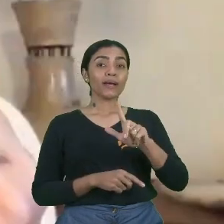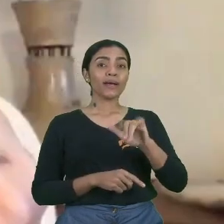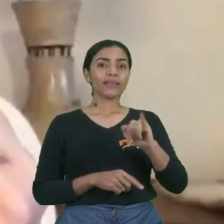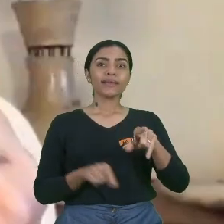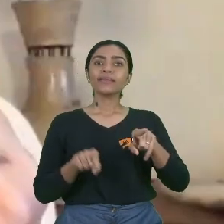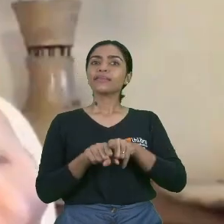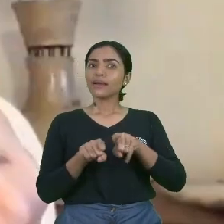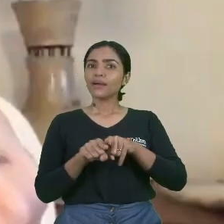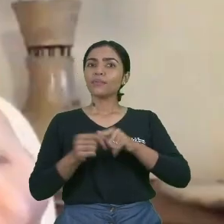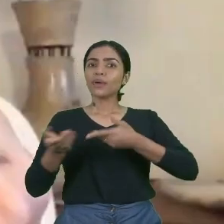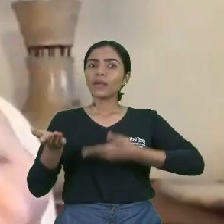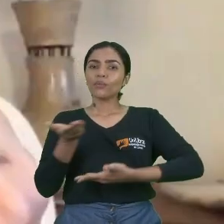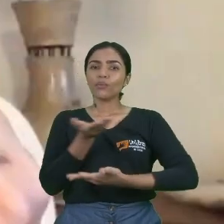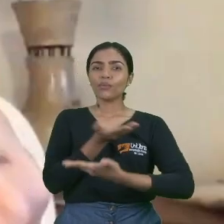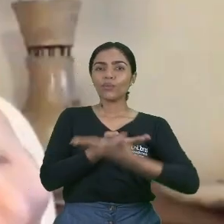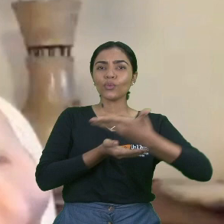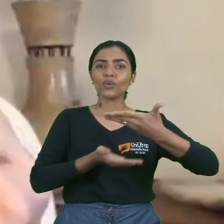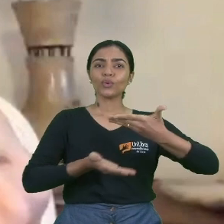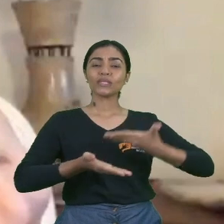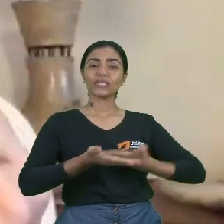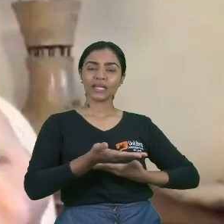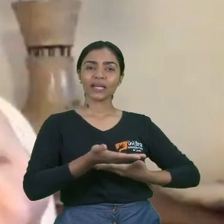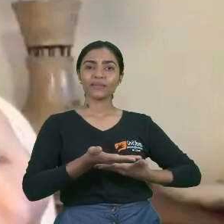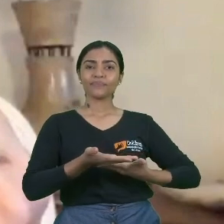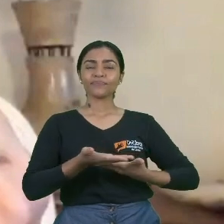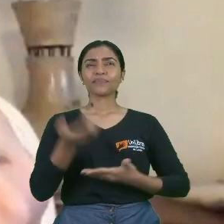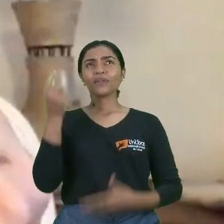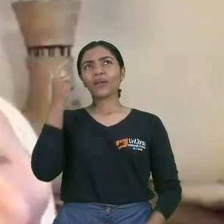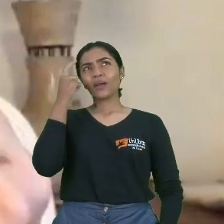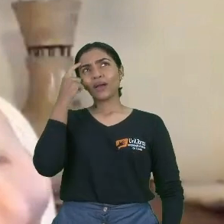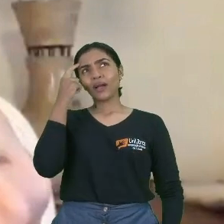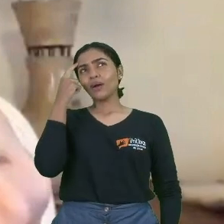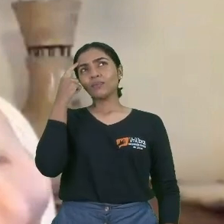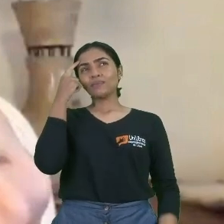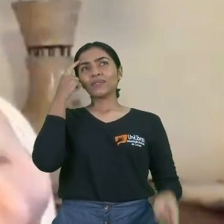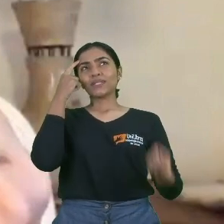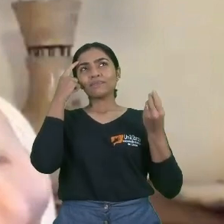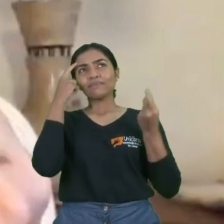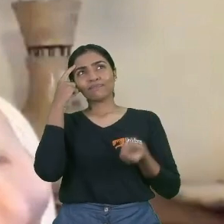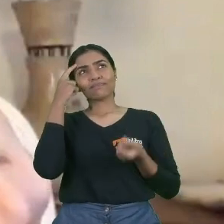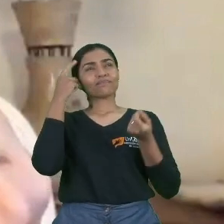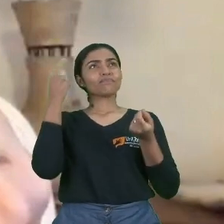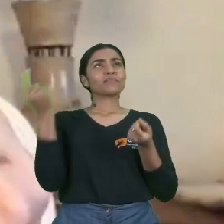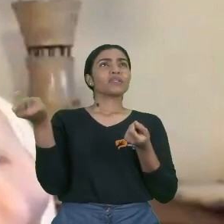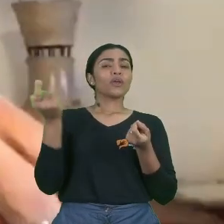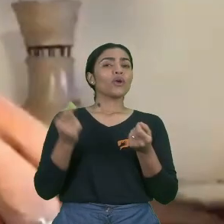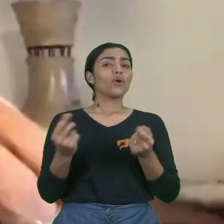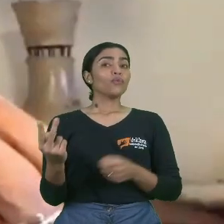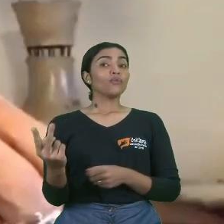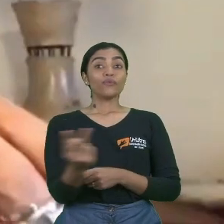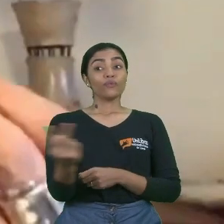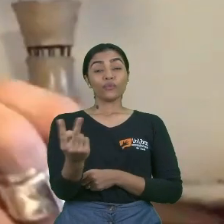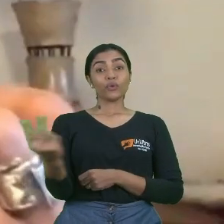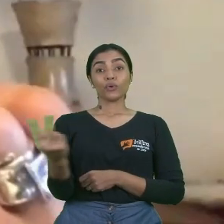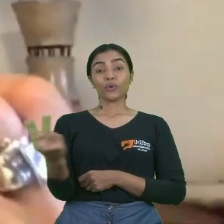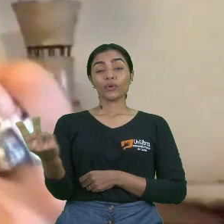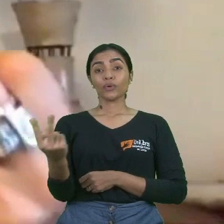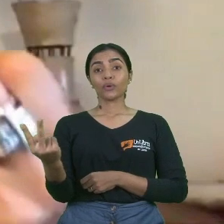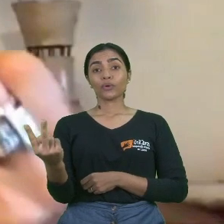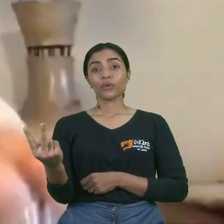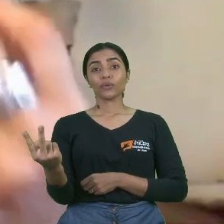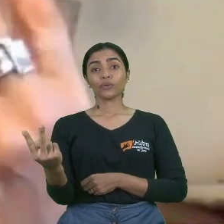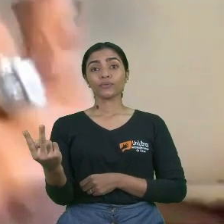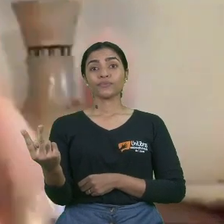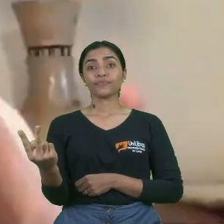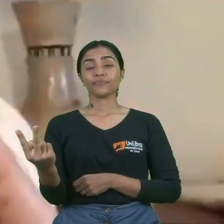e uma hipótese me sugere uma coisa assim vocês duas é